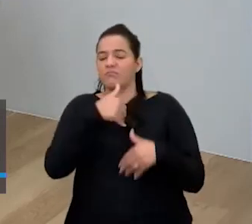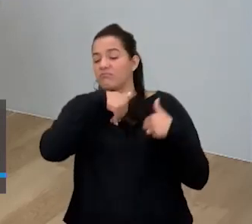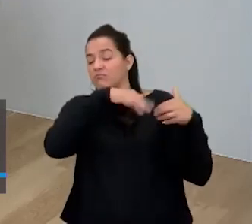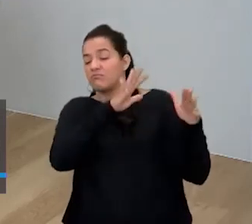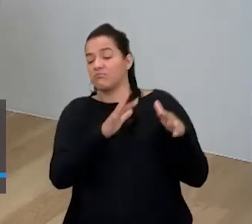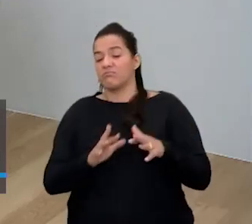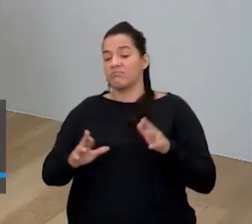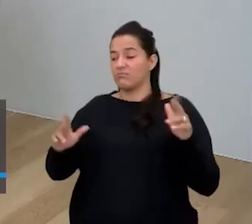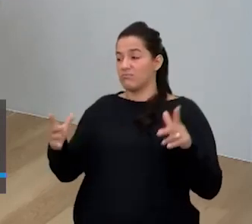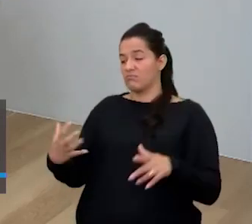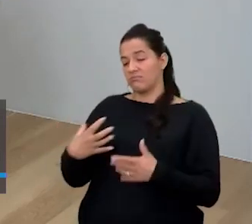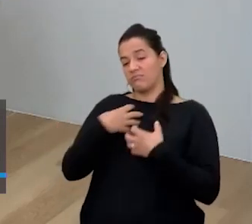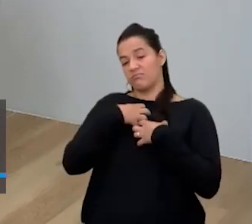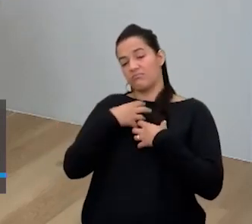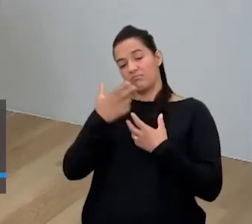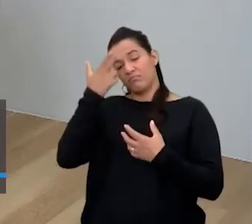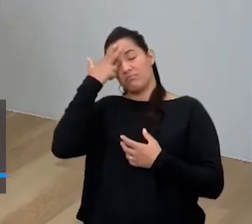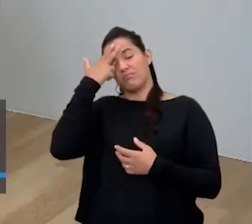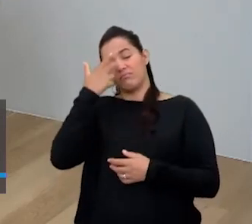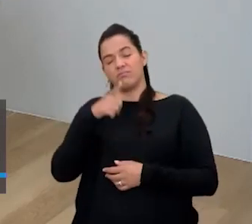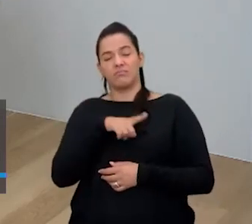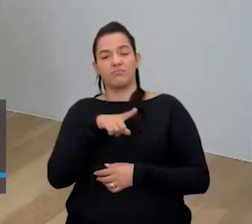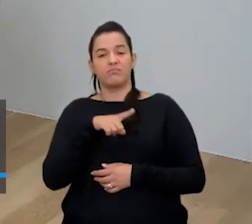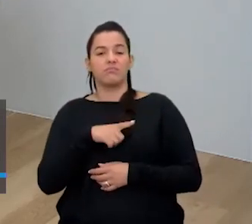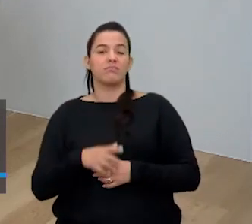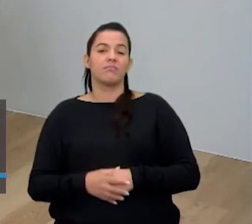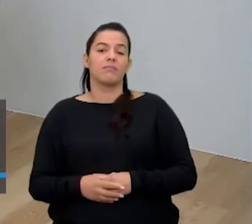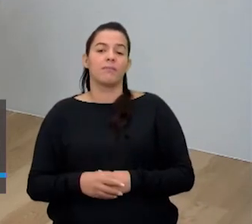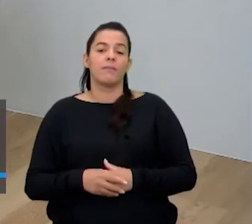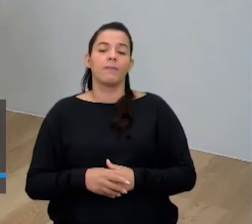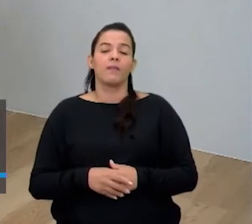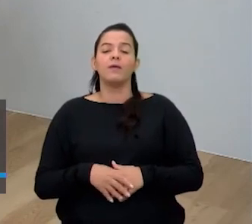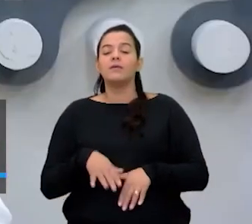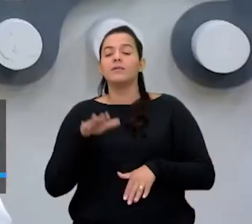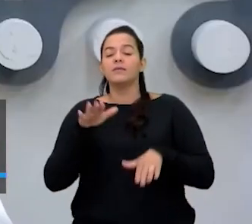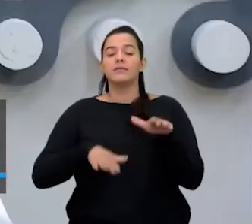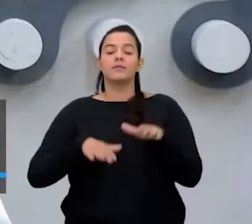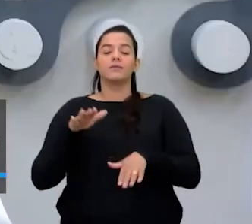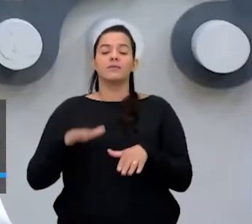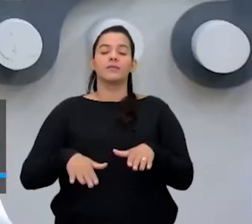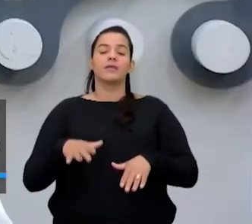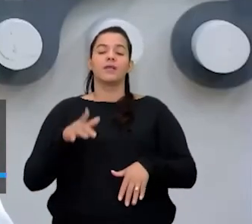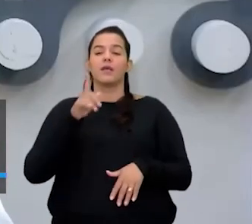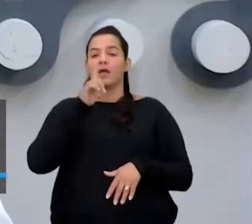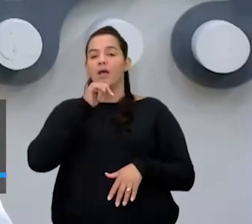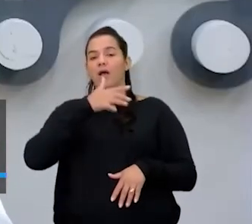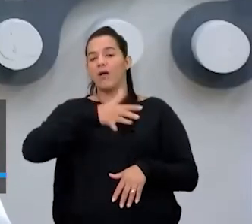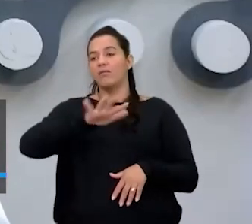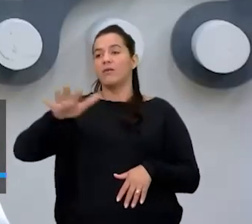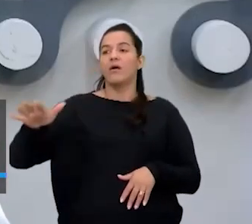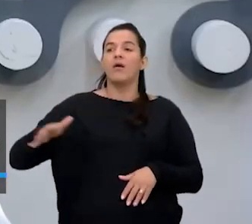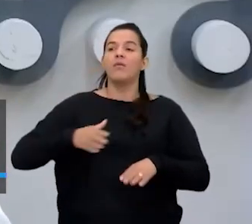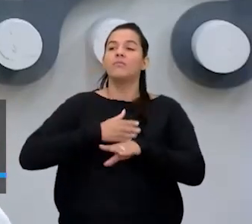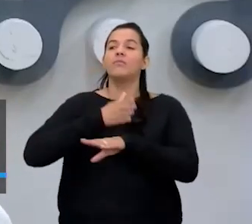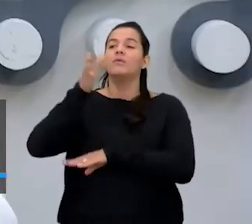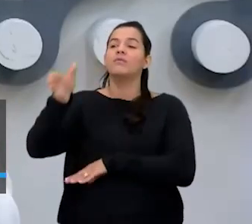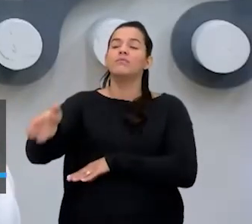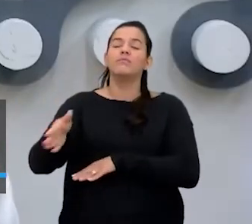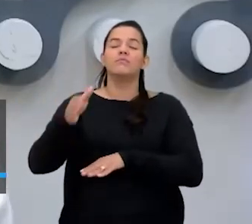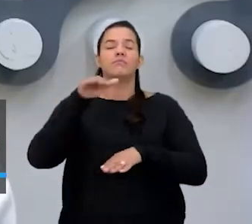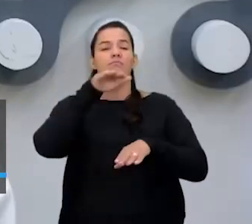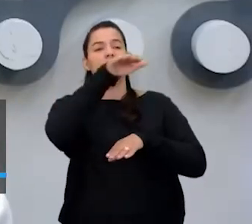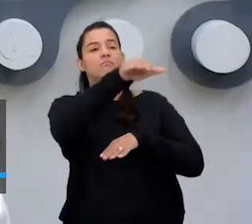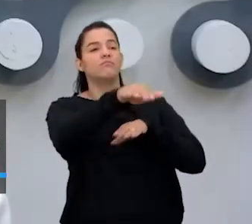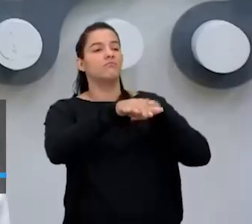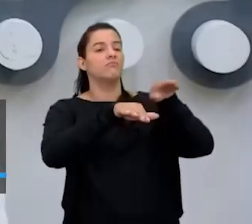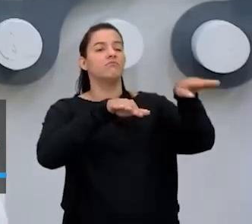diferente. Isso é traumático, né? É traumático e normalmente também, muitas vezes, a travessia para outros locais e a busca por outros locais, por